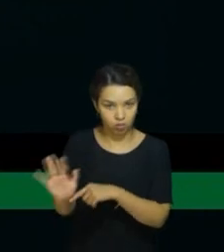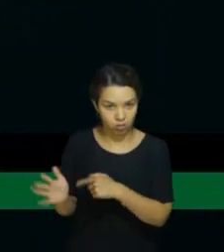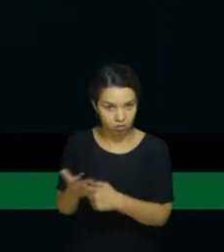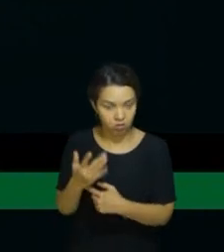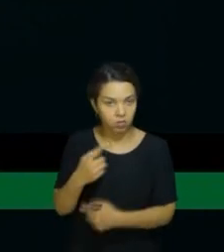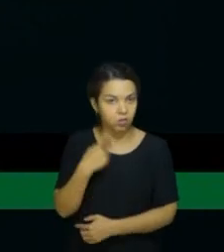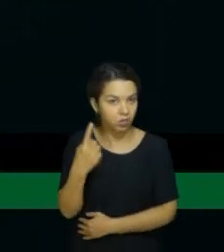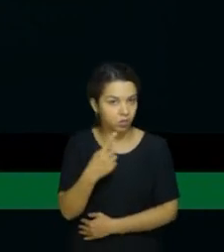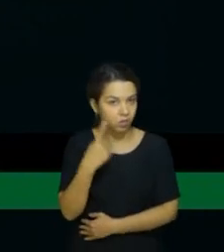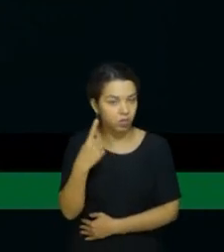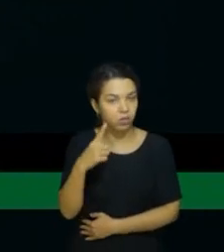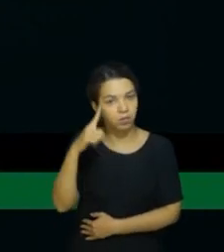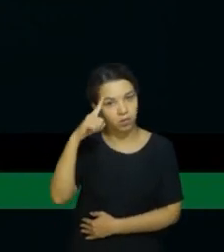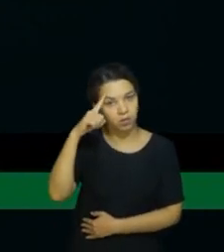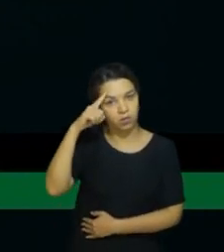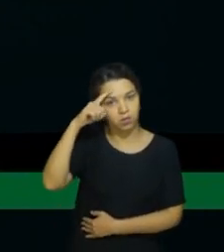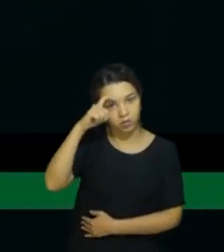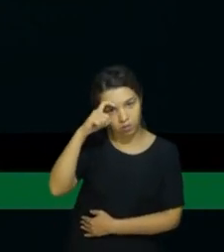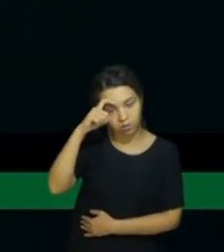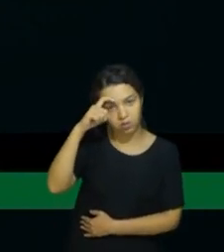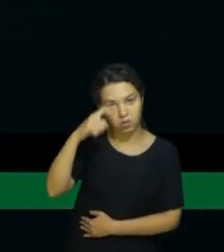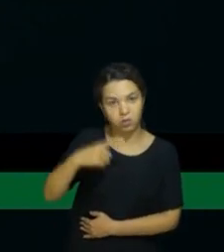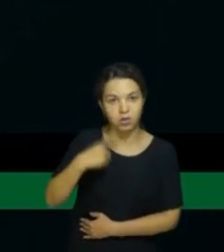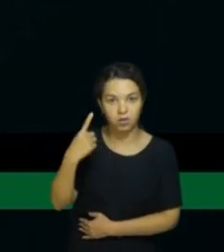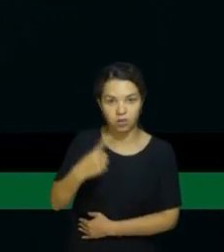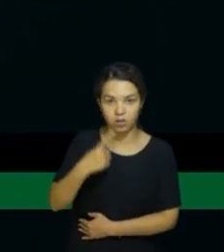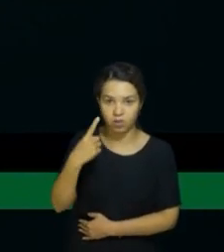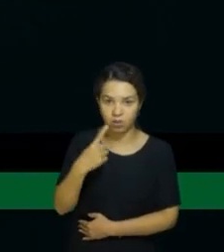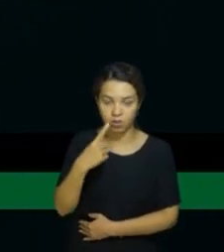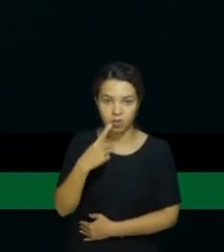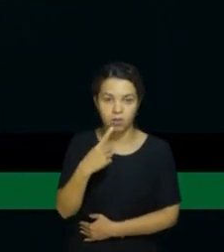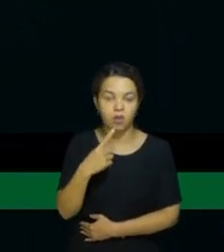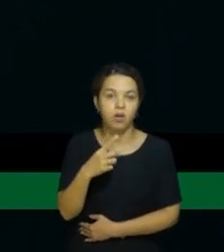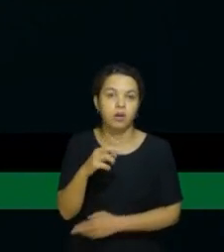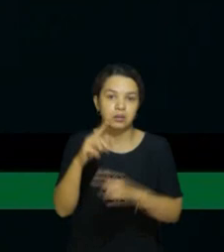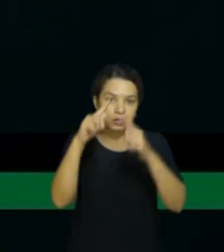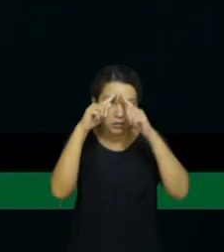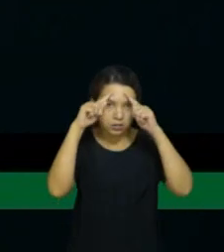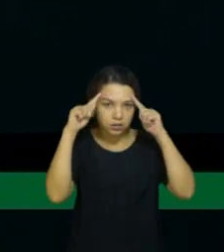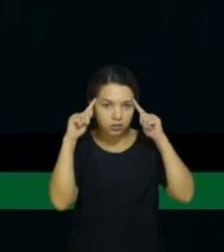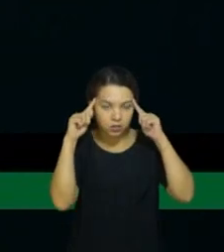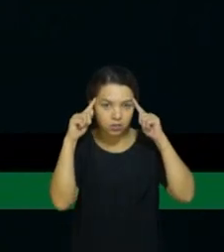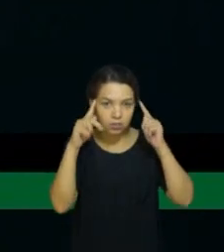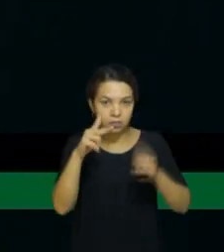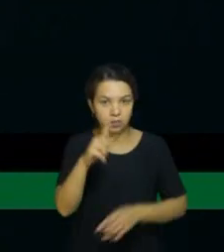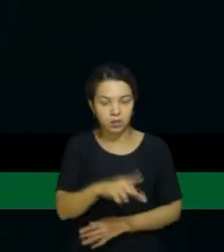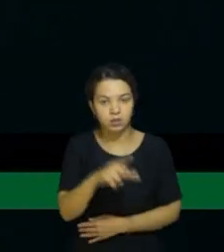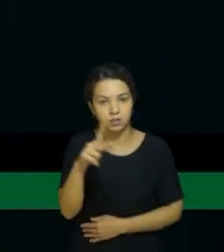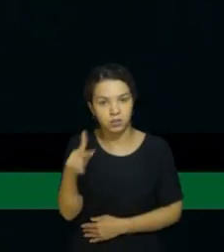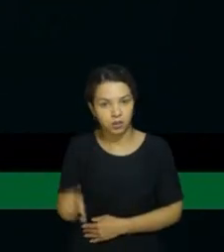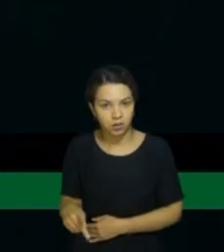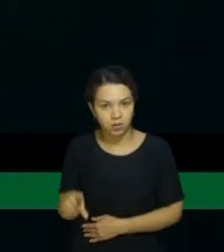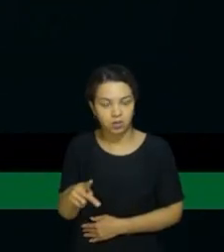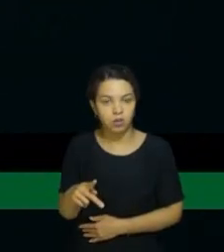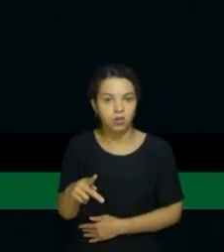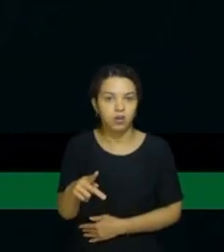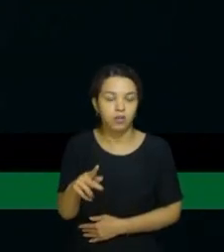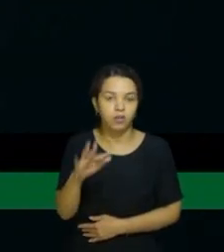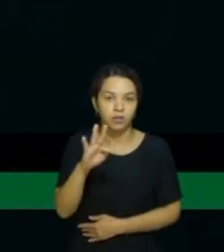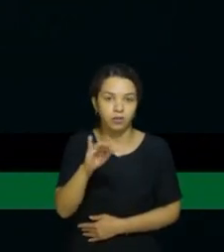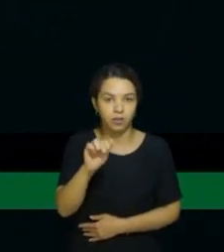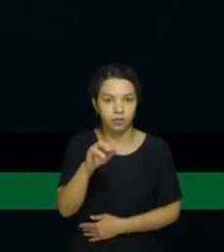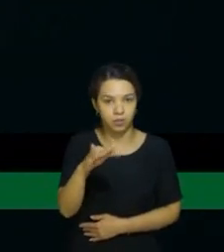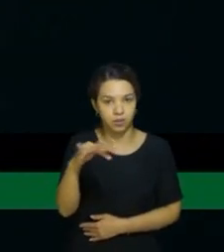Marcos Vieira Deputado Rodrigo Minoto Deputado sareta Deputado Padre Pedro Deputado Fabiano